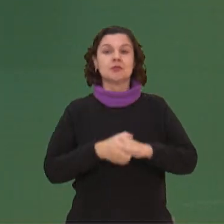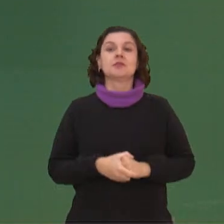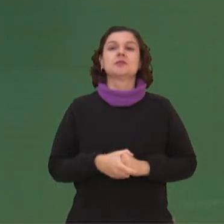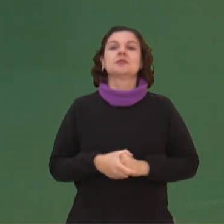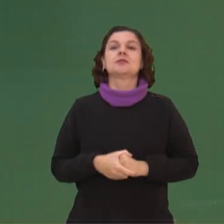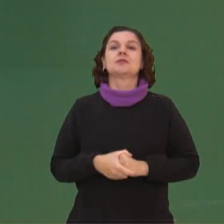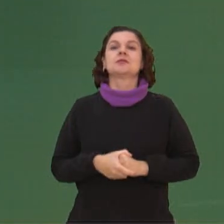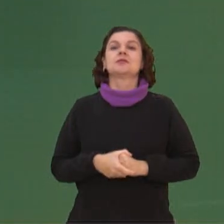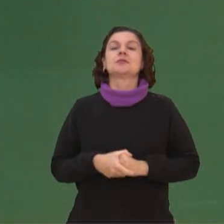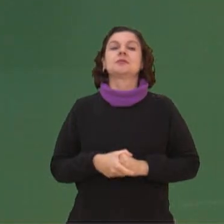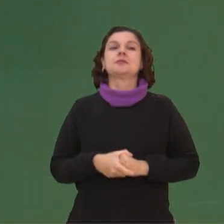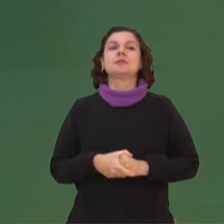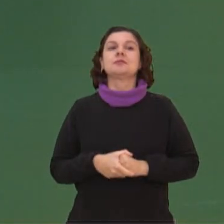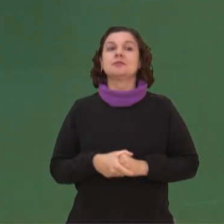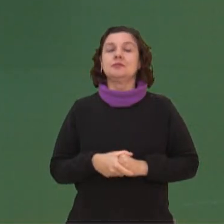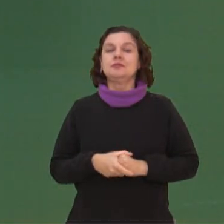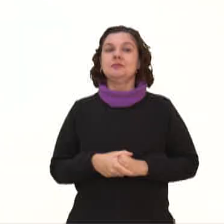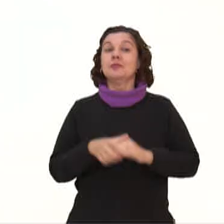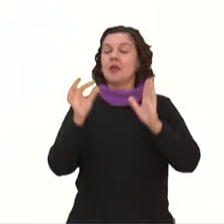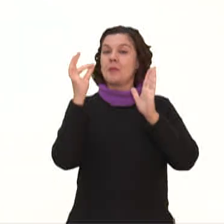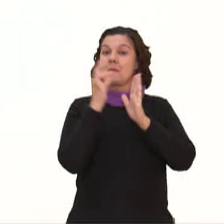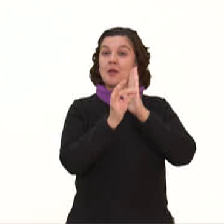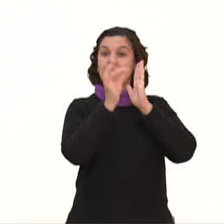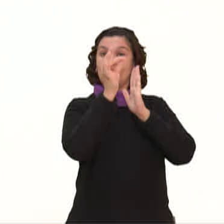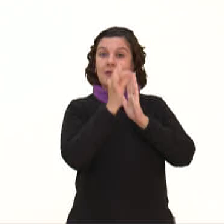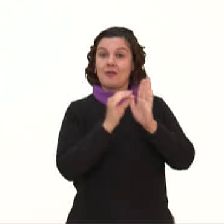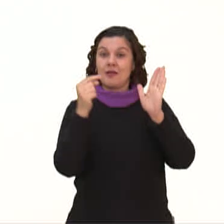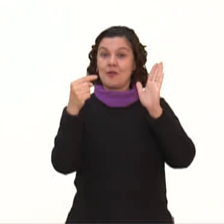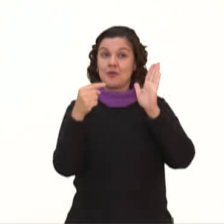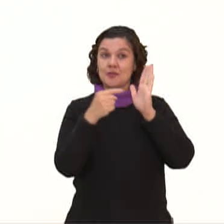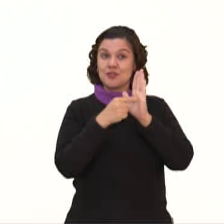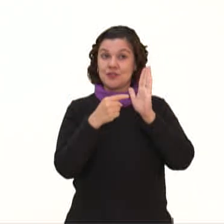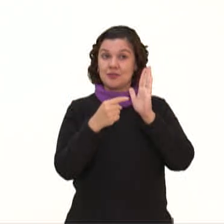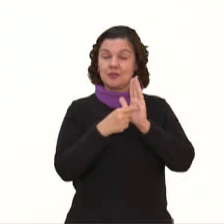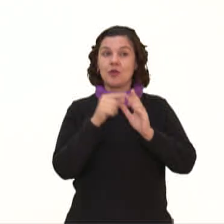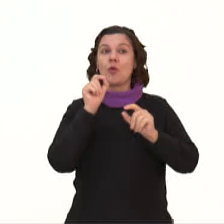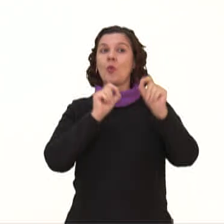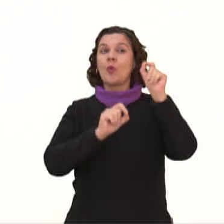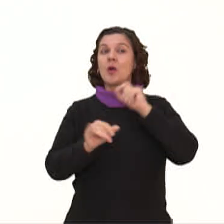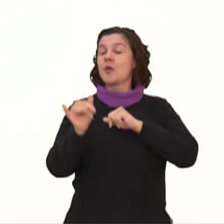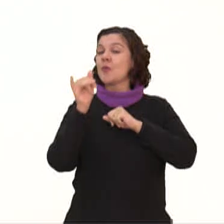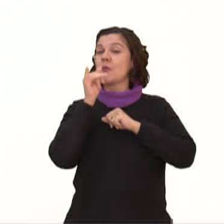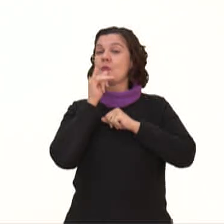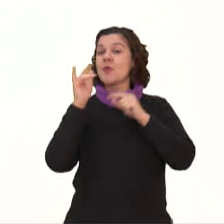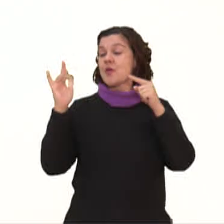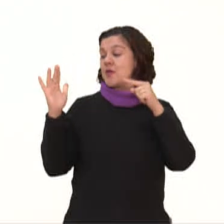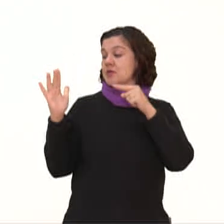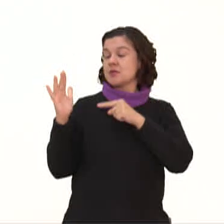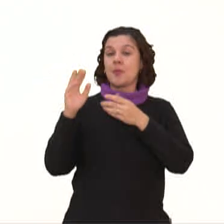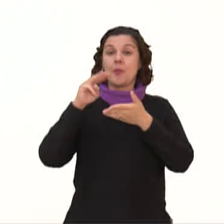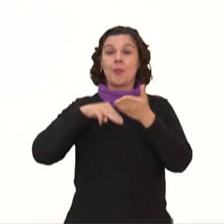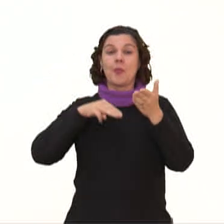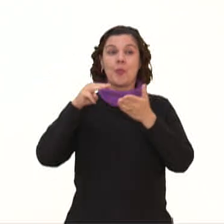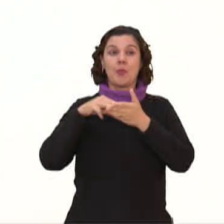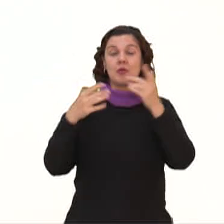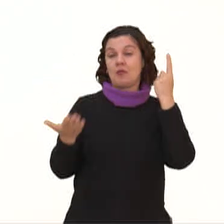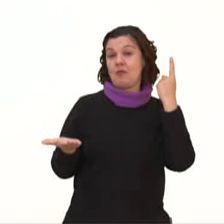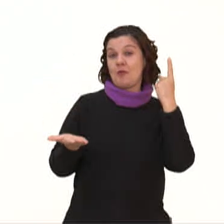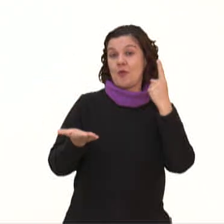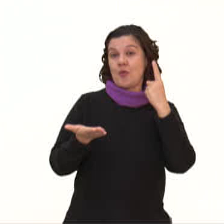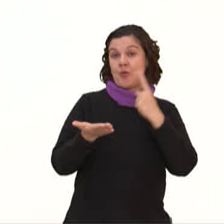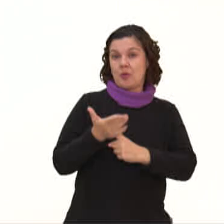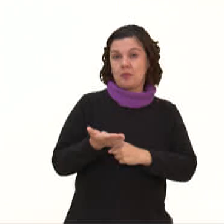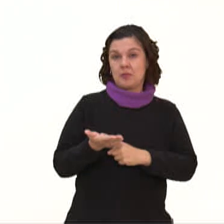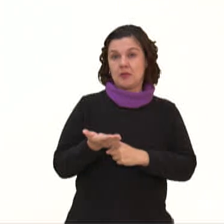próximo quiz. Veja o que ele diz. Marque nas alternativas qual o modelo de acordo que apresenta